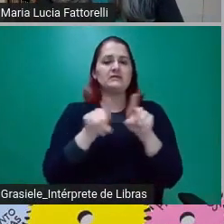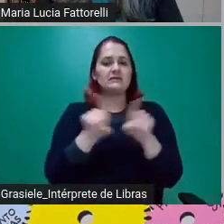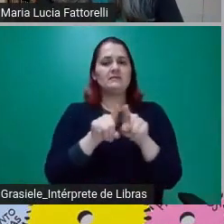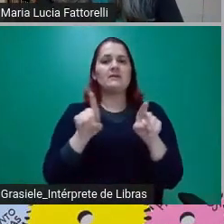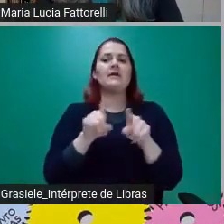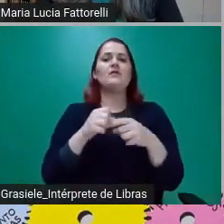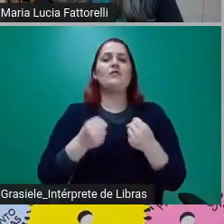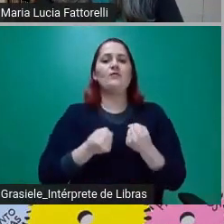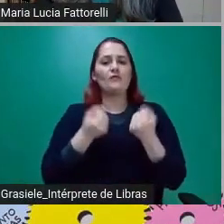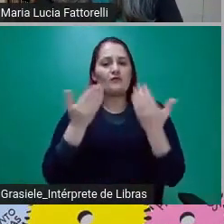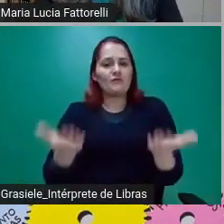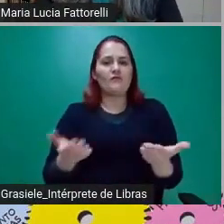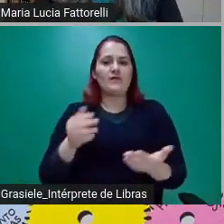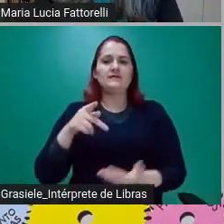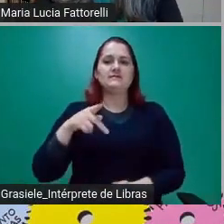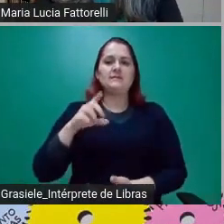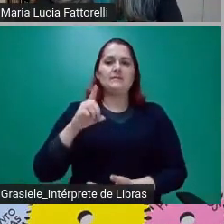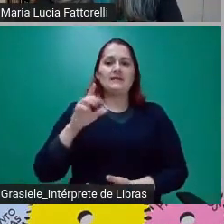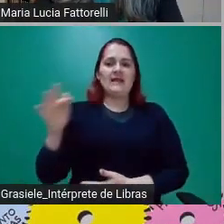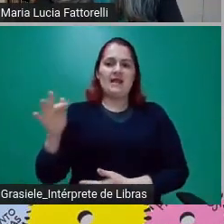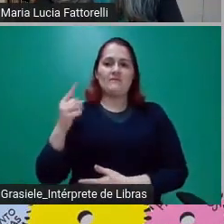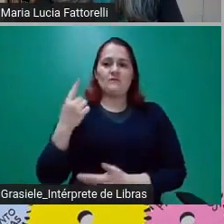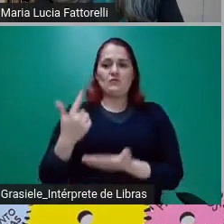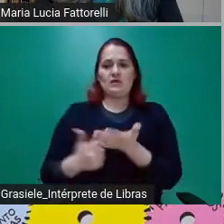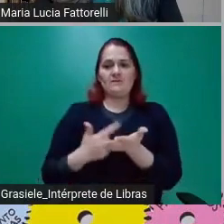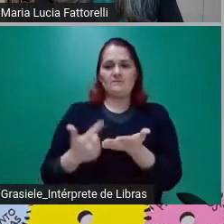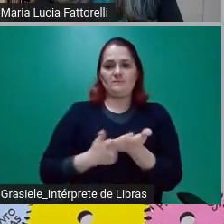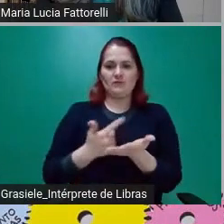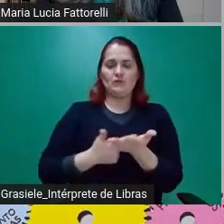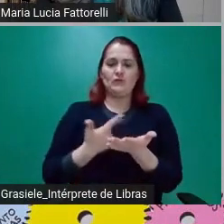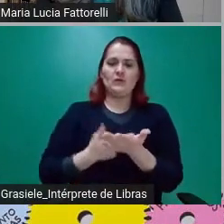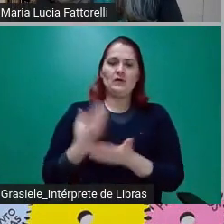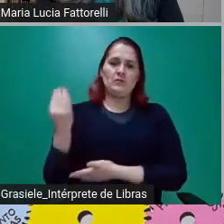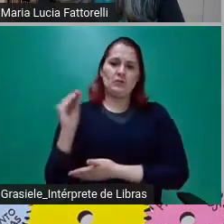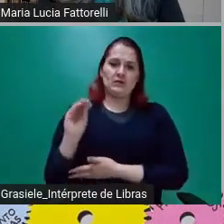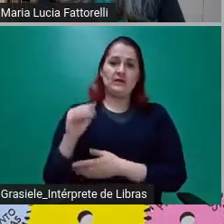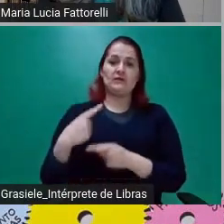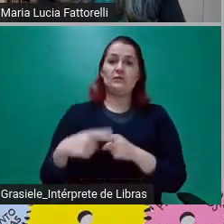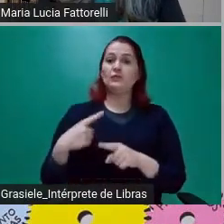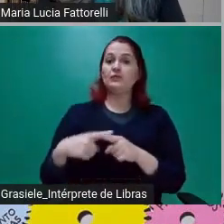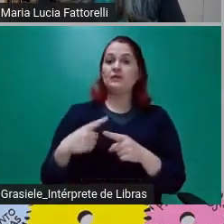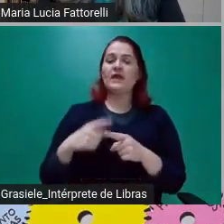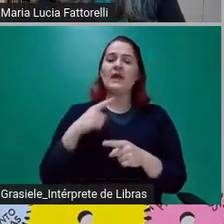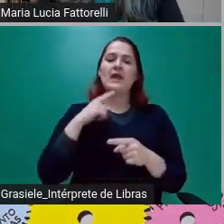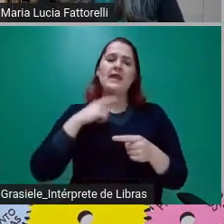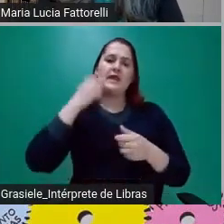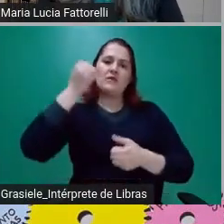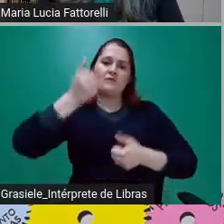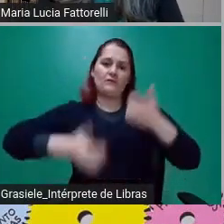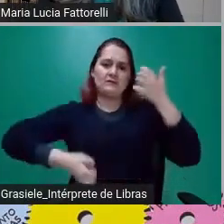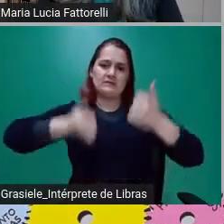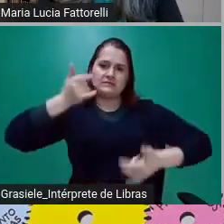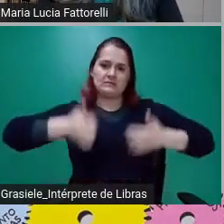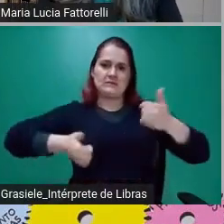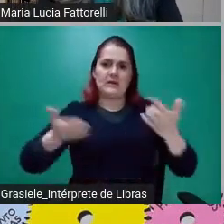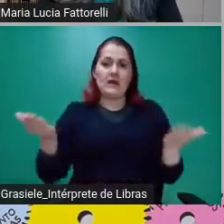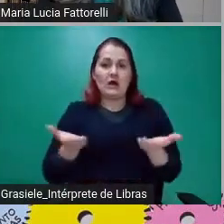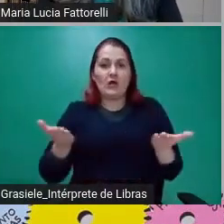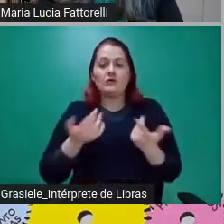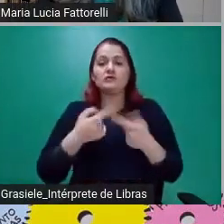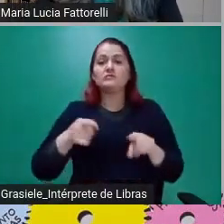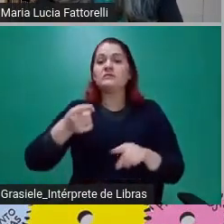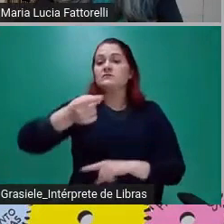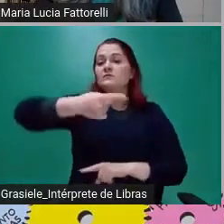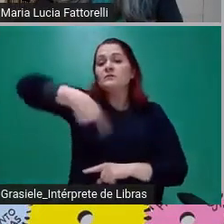livro que essa minha fala pode ser aprofundada, né? Lá tem mais elementos para a consolidação